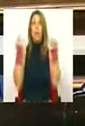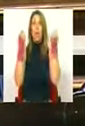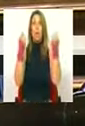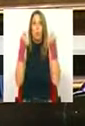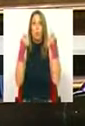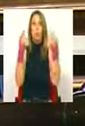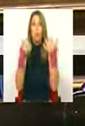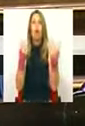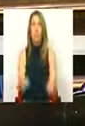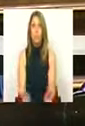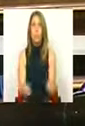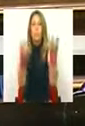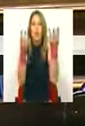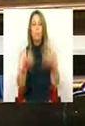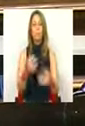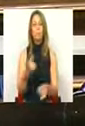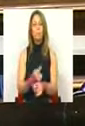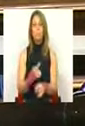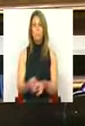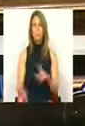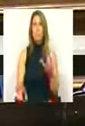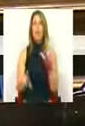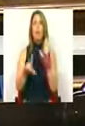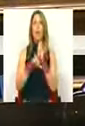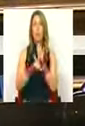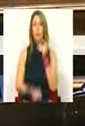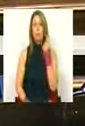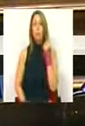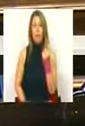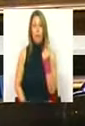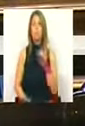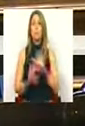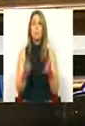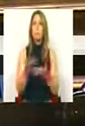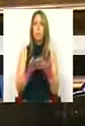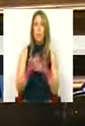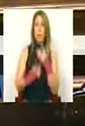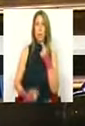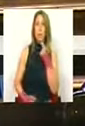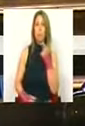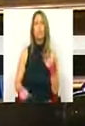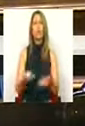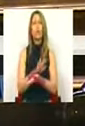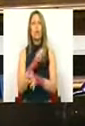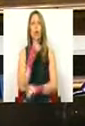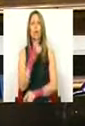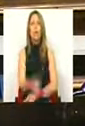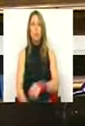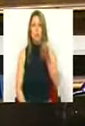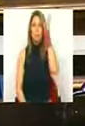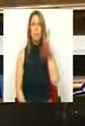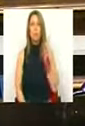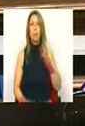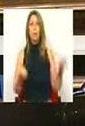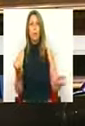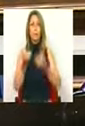mesmo depois disso, de uma lei aparentemente tão negociada, dizem os jornais, militares recusam submeter-se